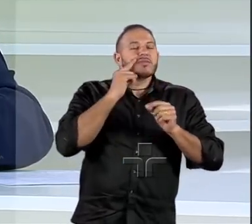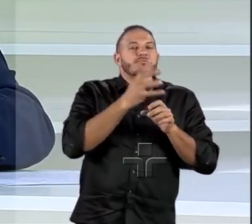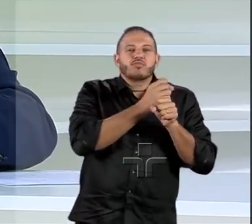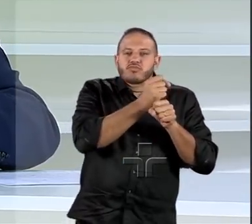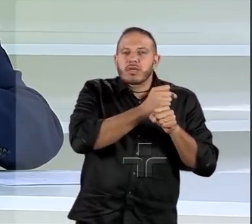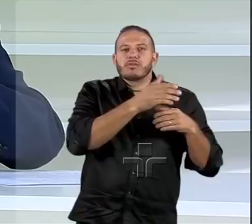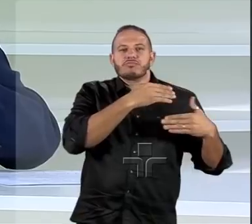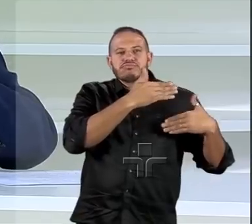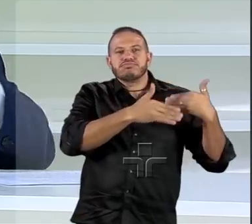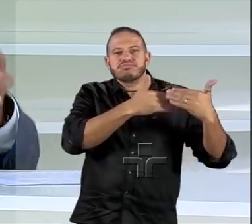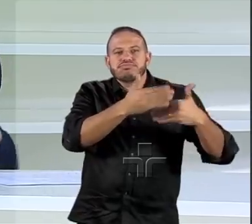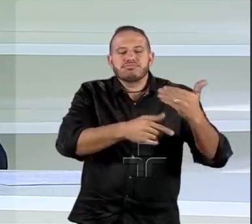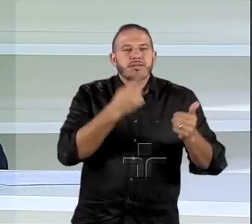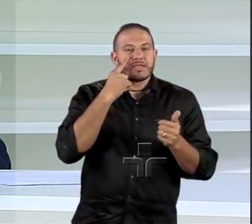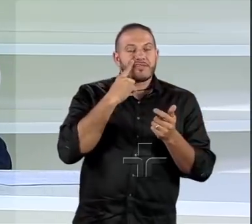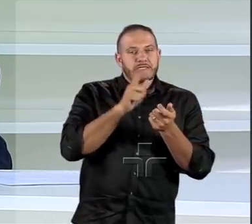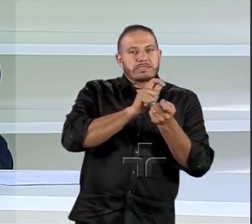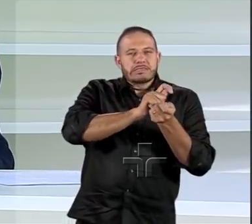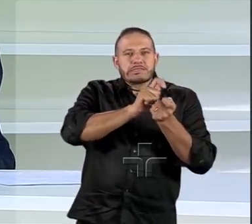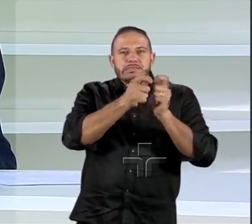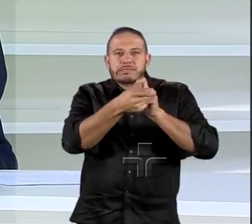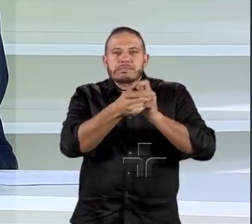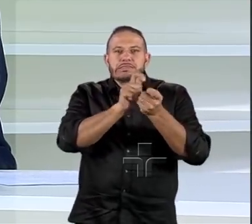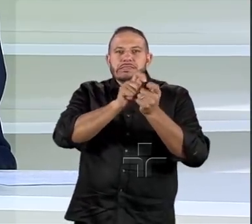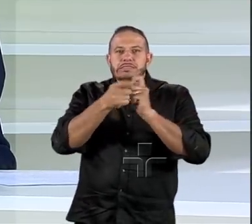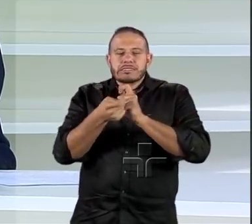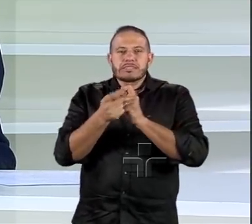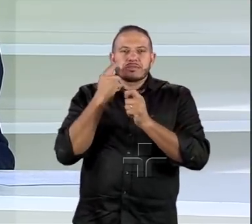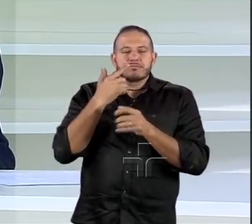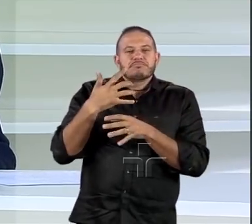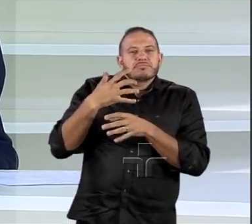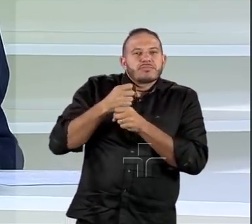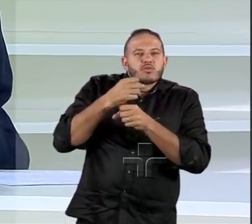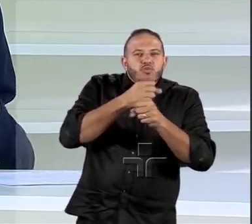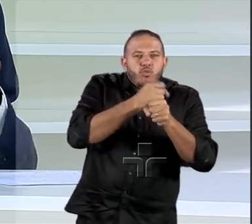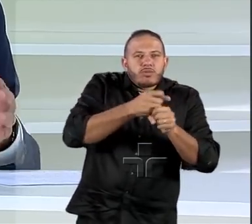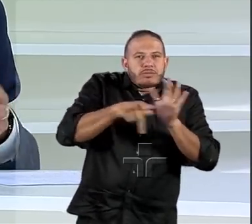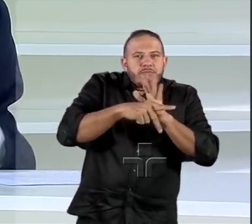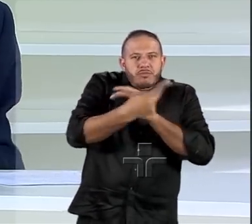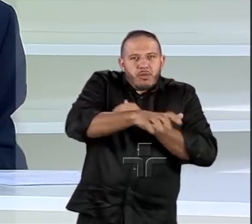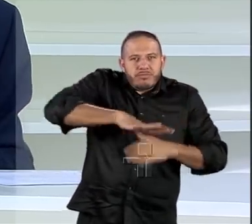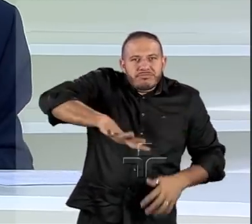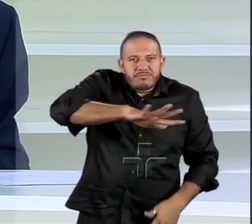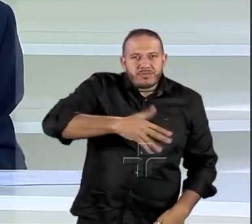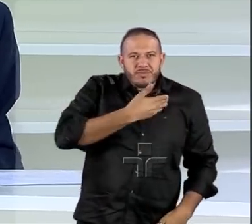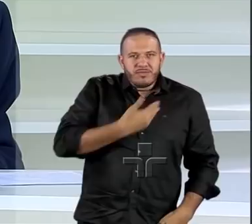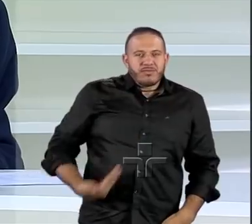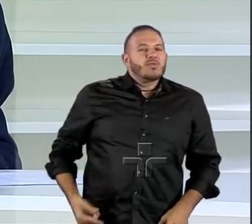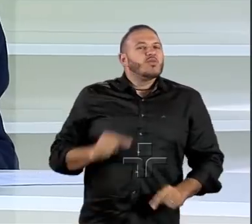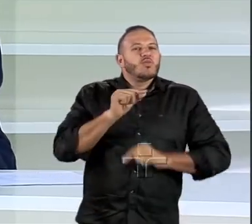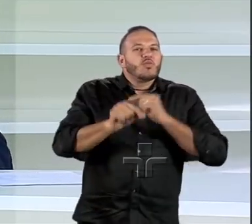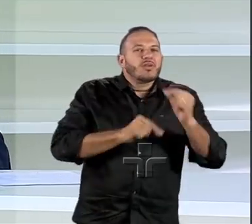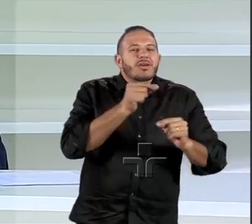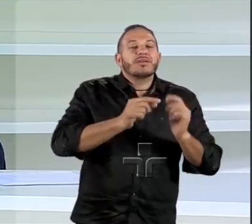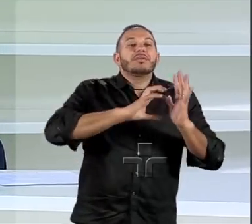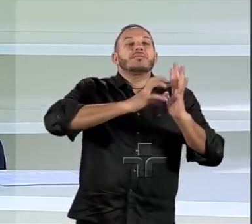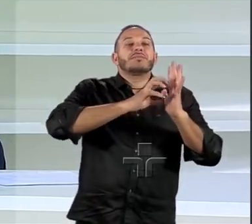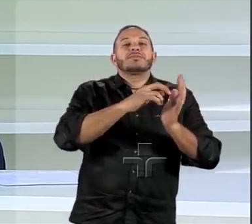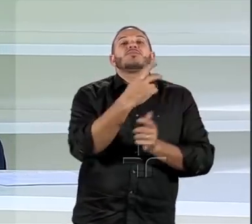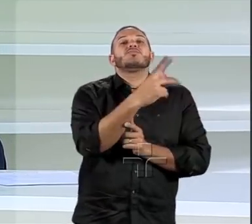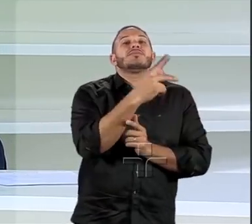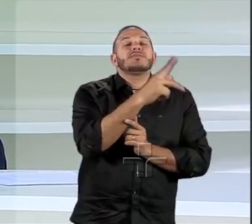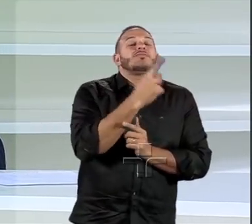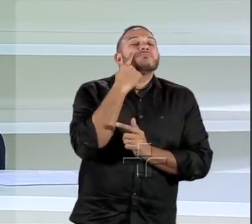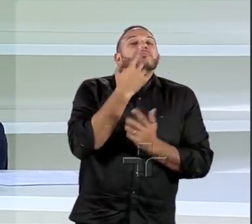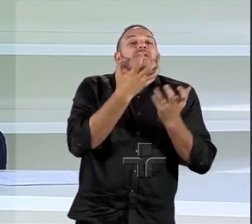que fazer adequação das contas públicas. O que o partido pretende fazer